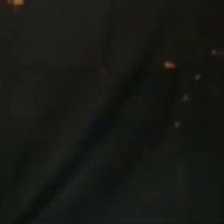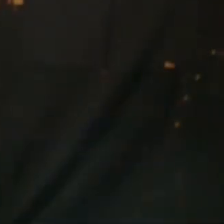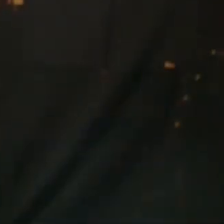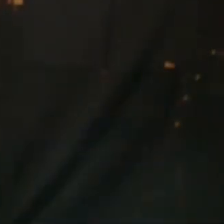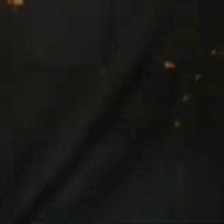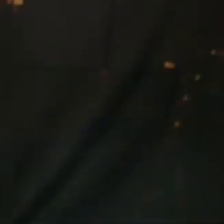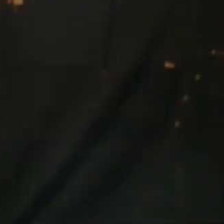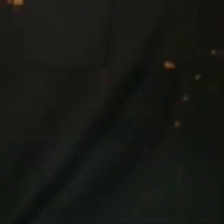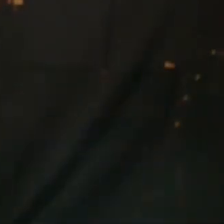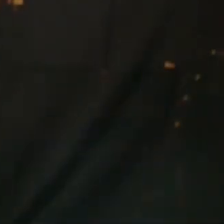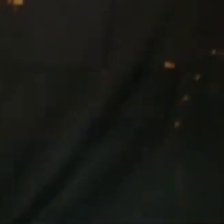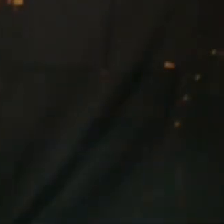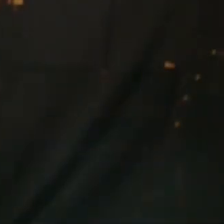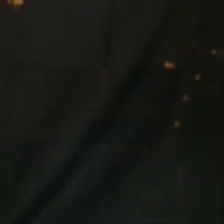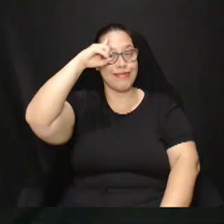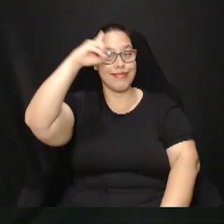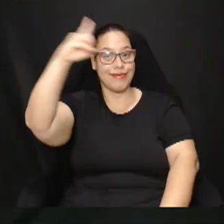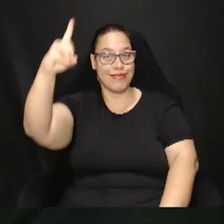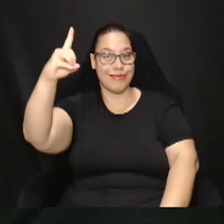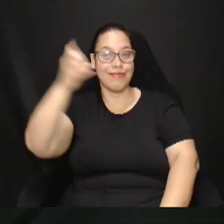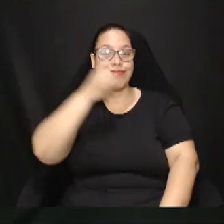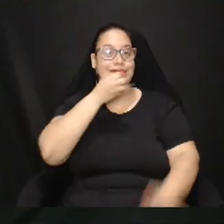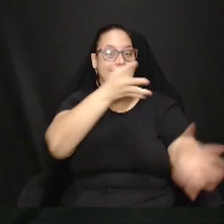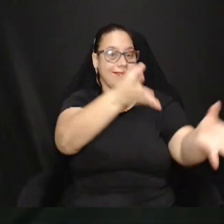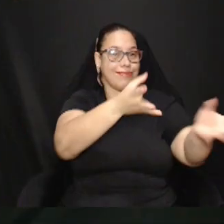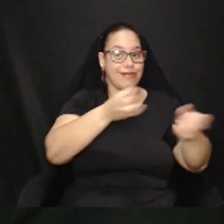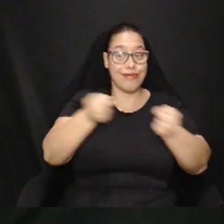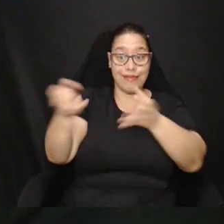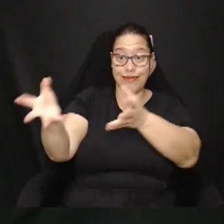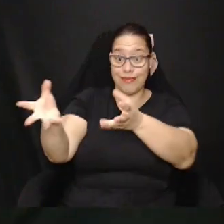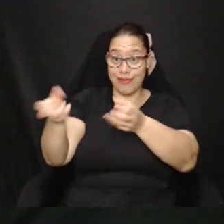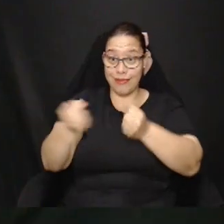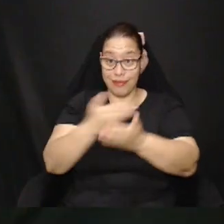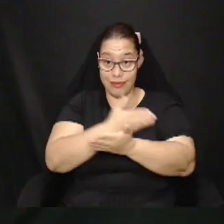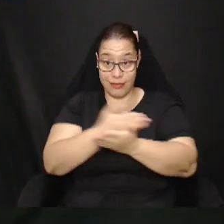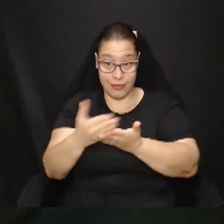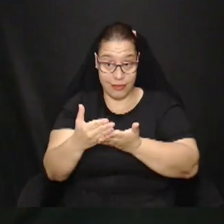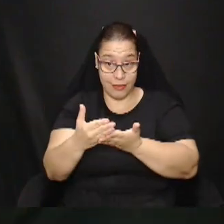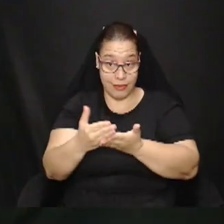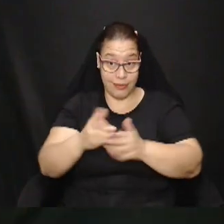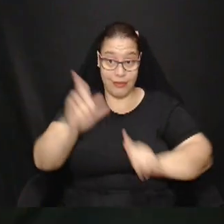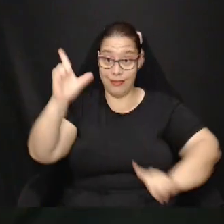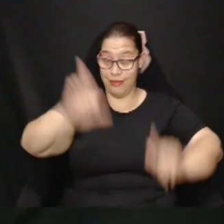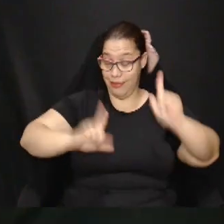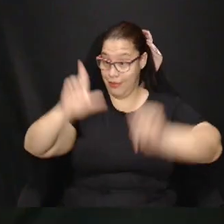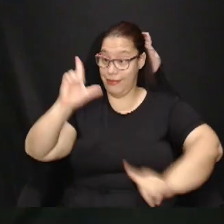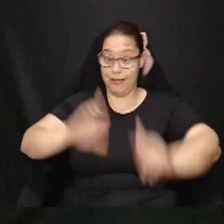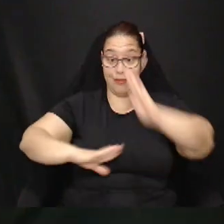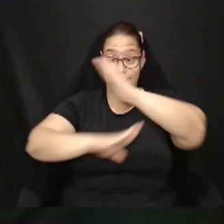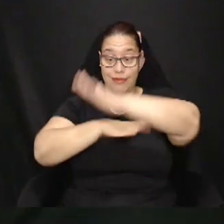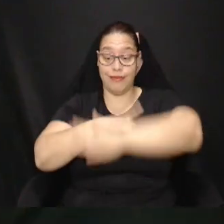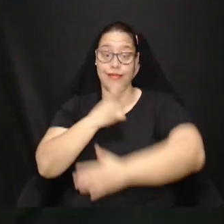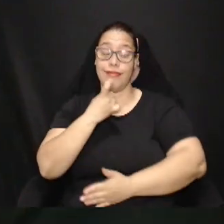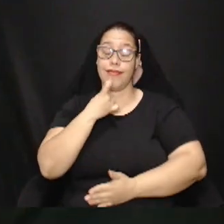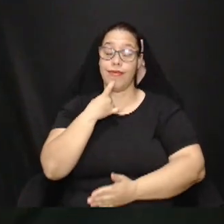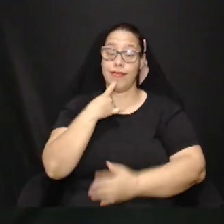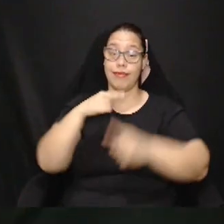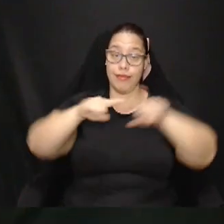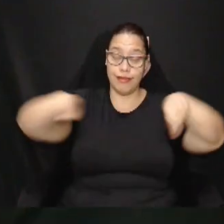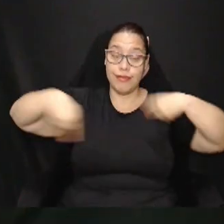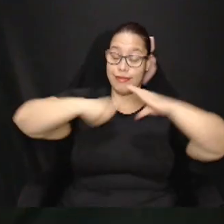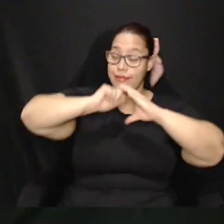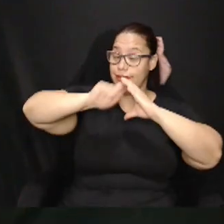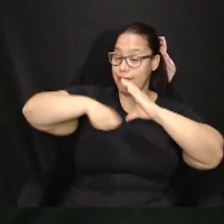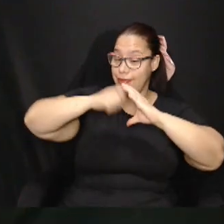muito bom dia, seja muito bem-vindo. Estamos chegando aqui na TV Câmara Campinas com mais uma edição do nosso Estúdio